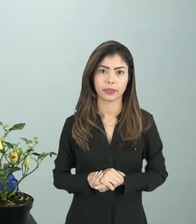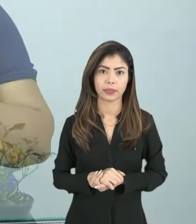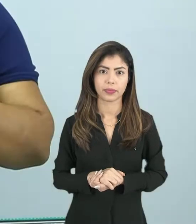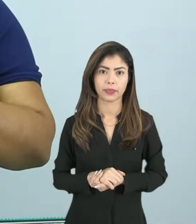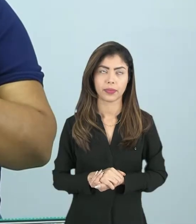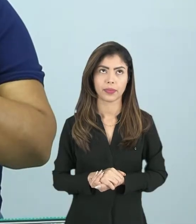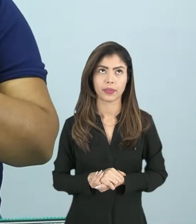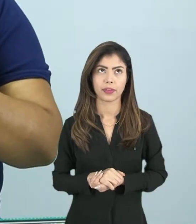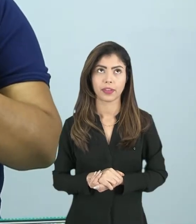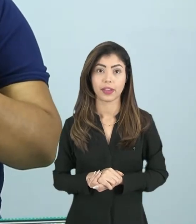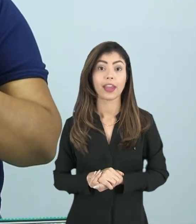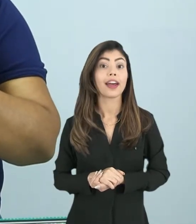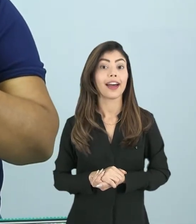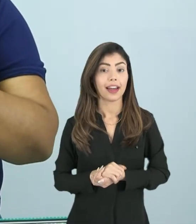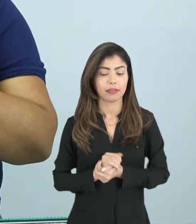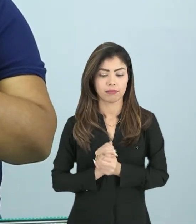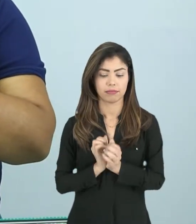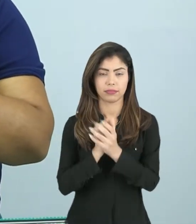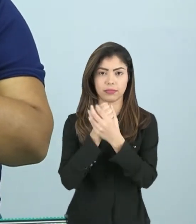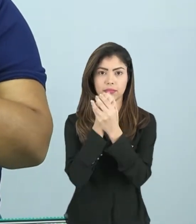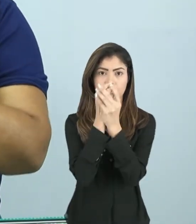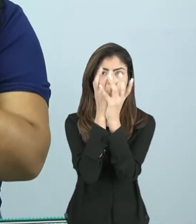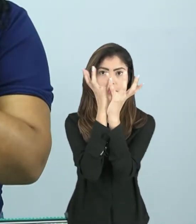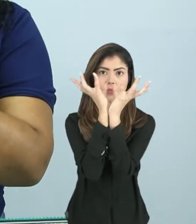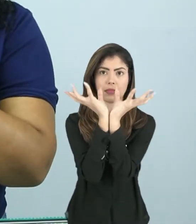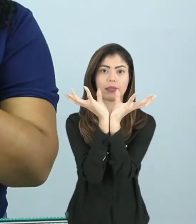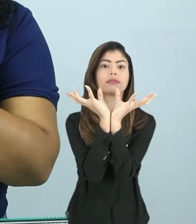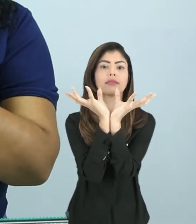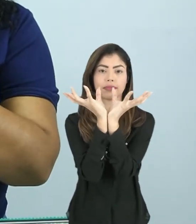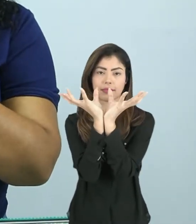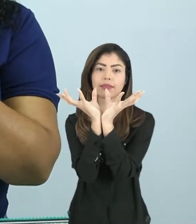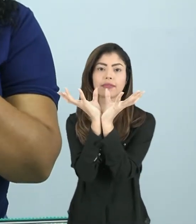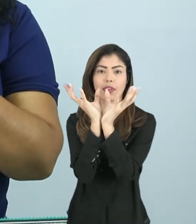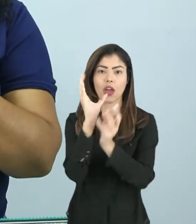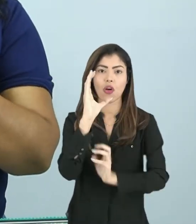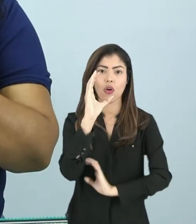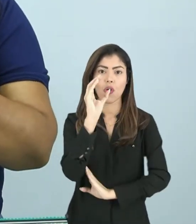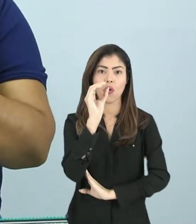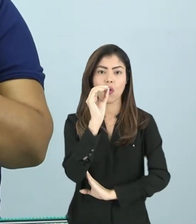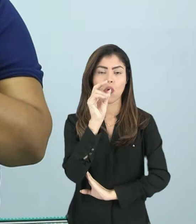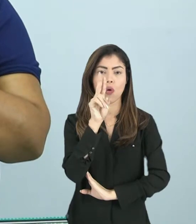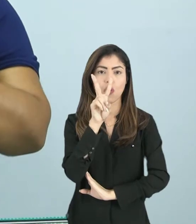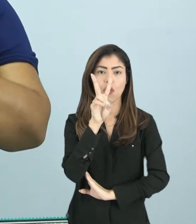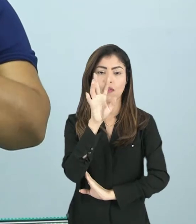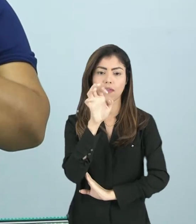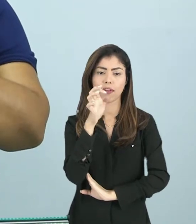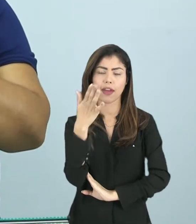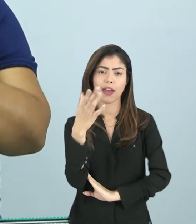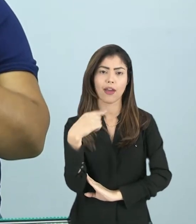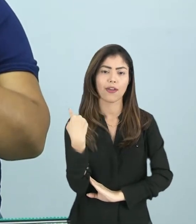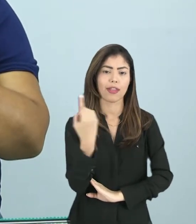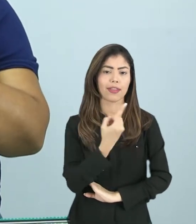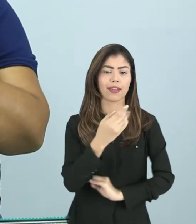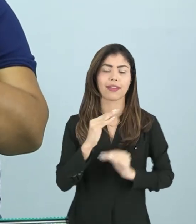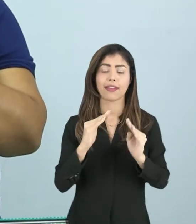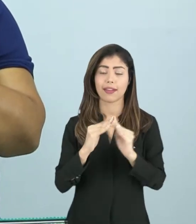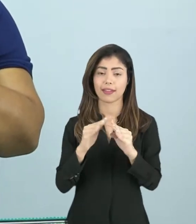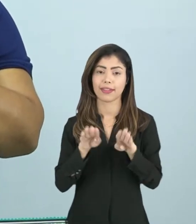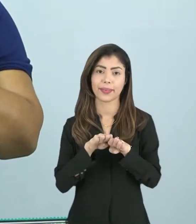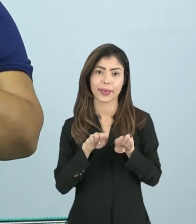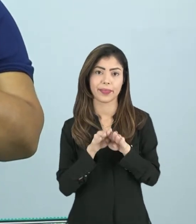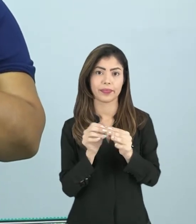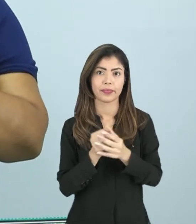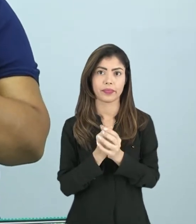a couve, bastante cultivada tanto em hortas como no nosso quintal, em casa,